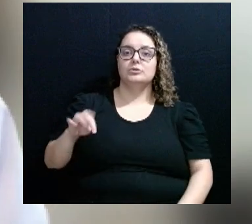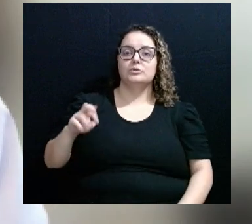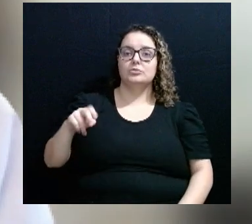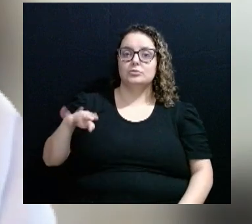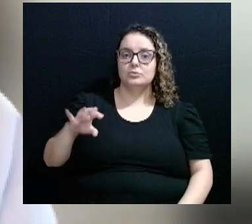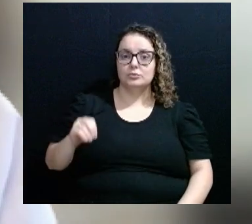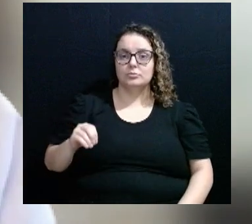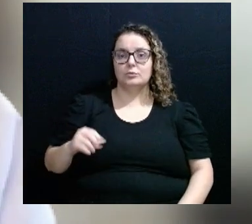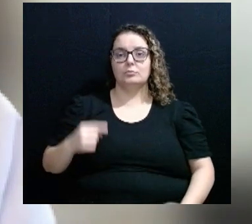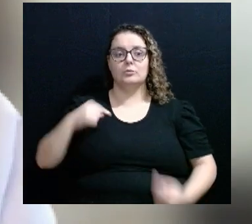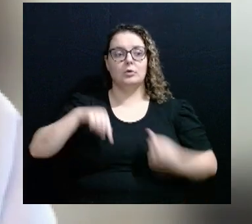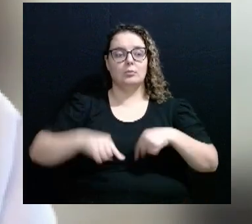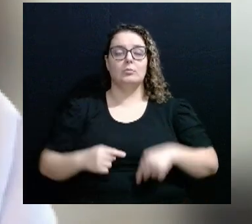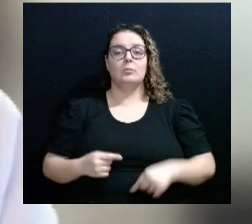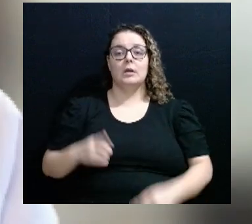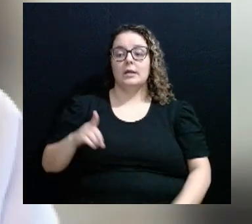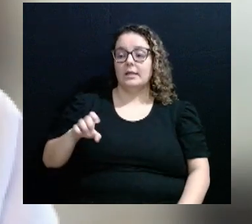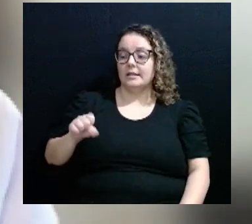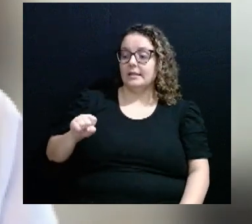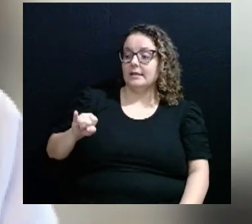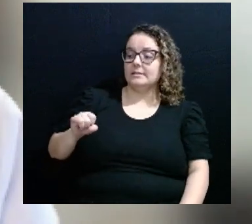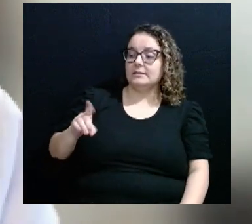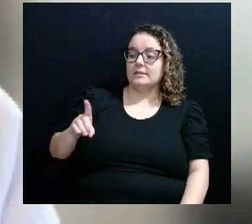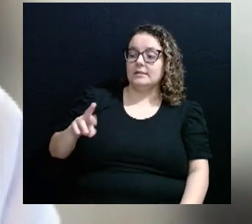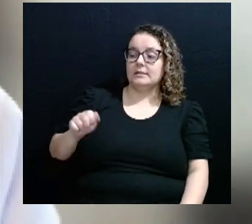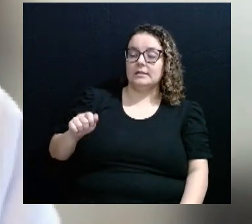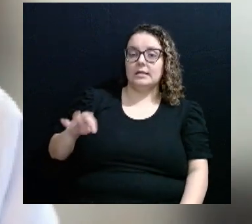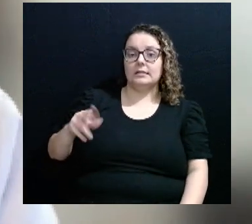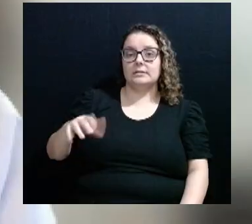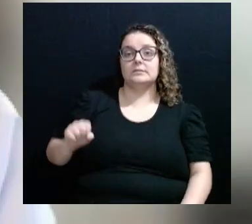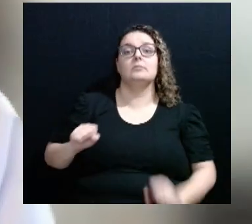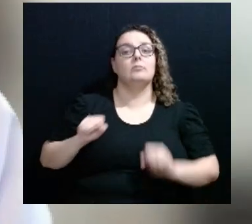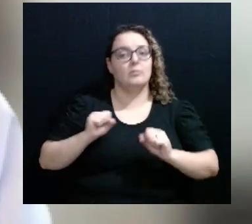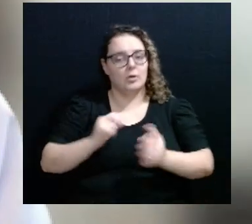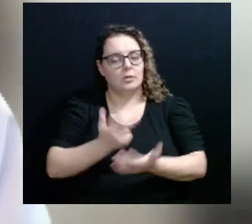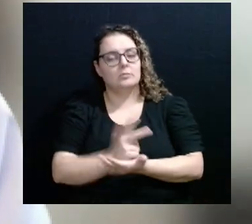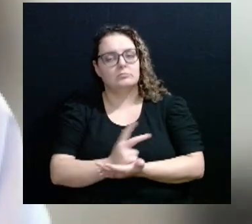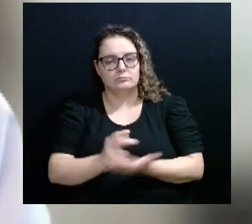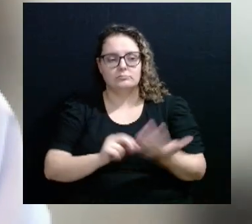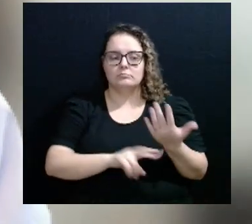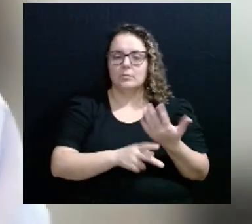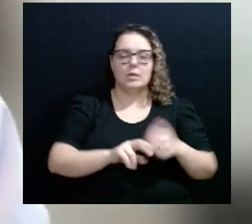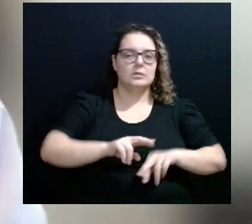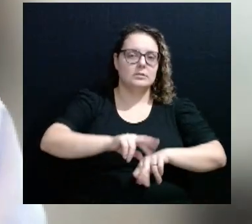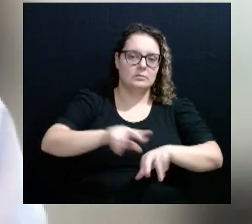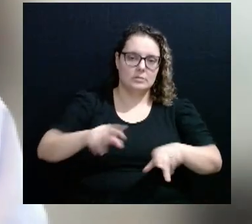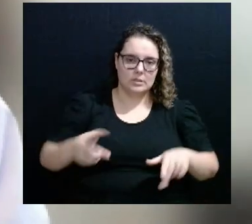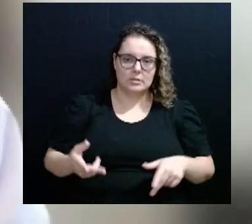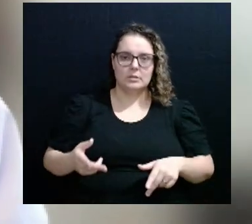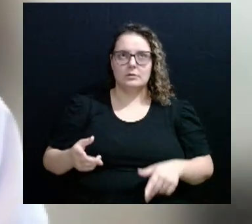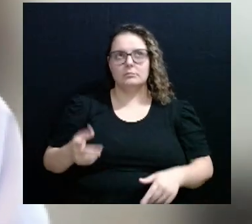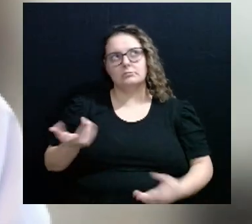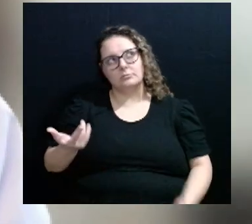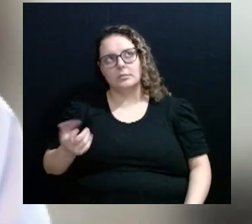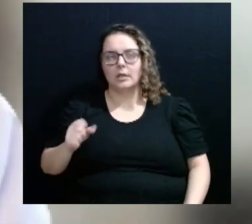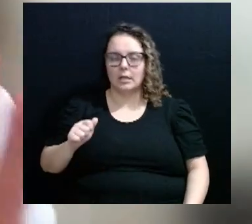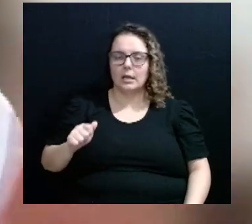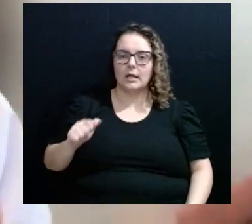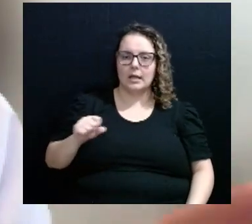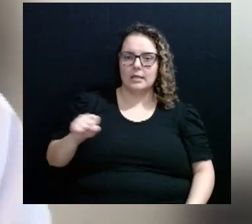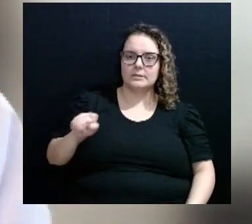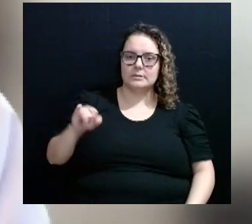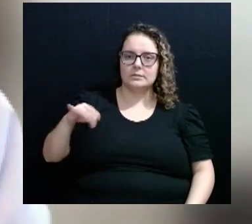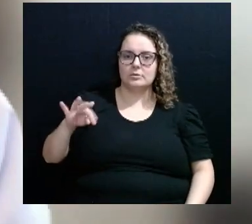Um distúrbio metabólico, uma desidratação pode levar a uma convulsão. Então, Essas são as causas que a gente